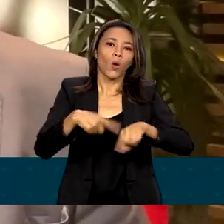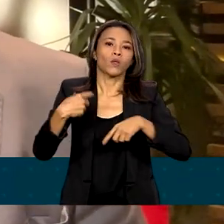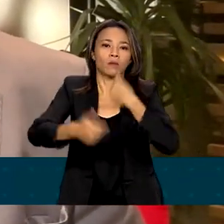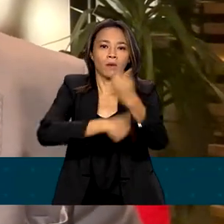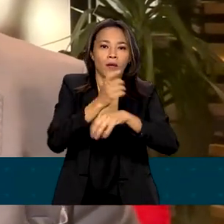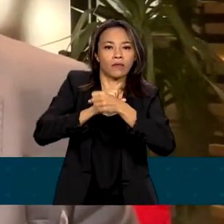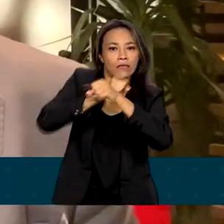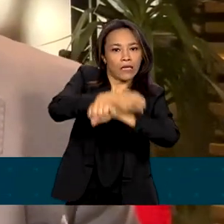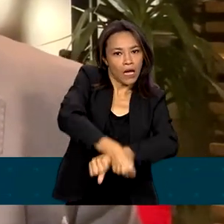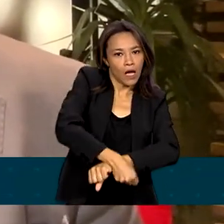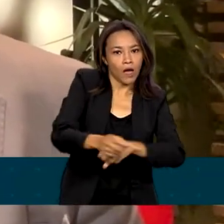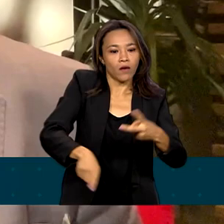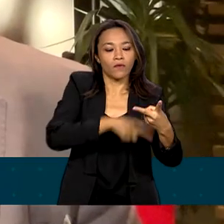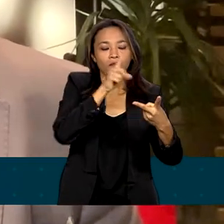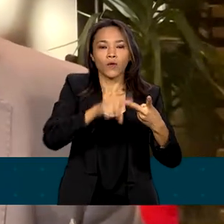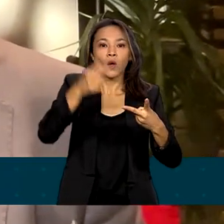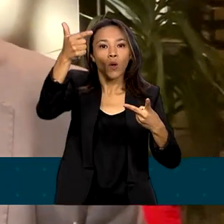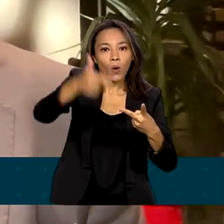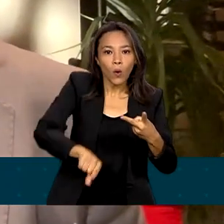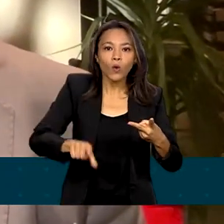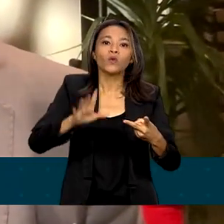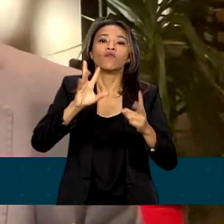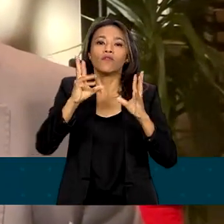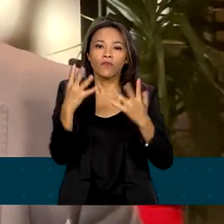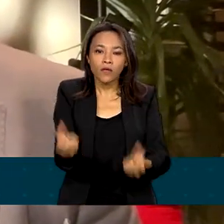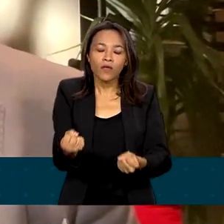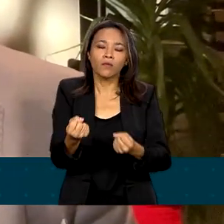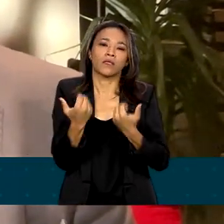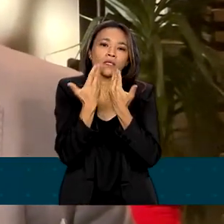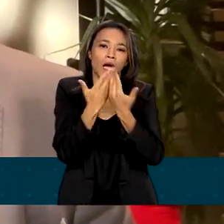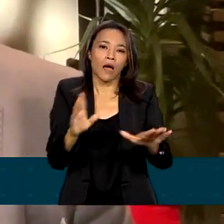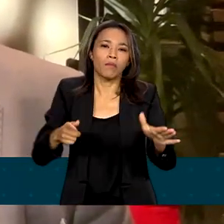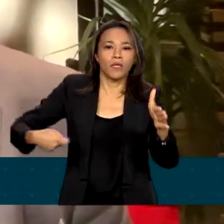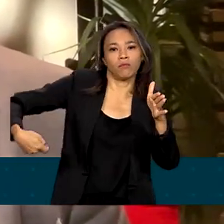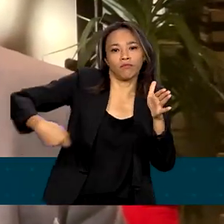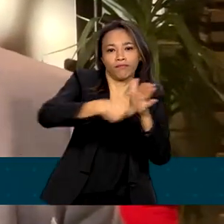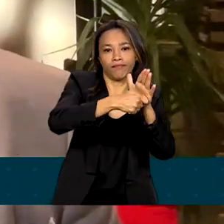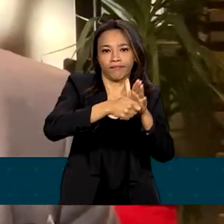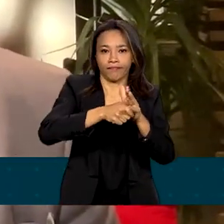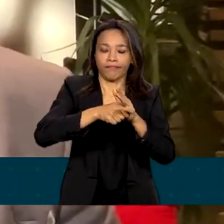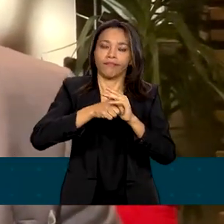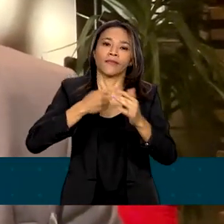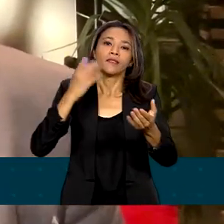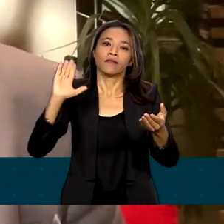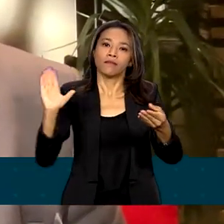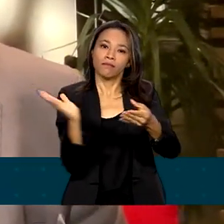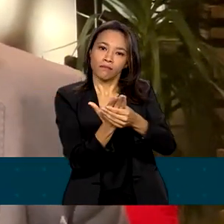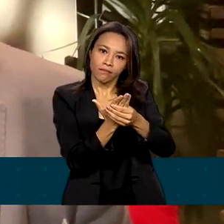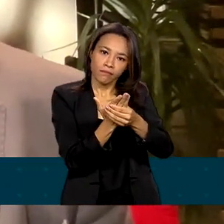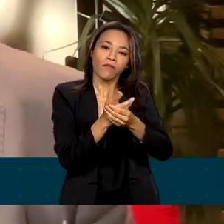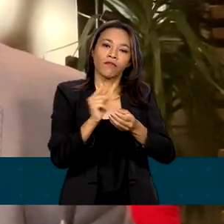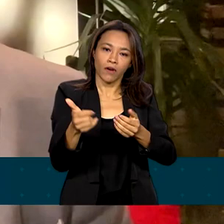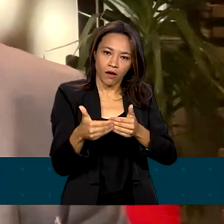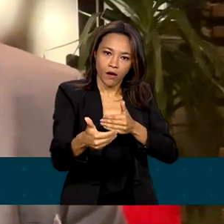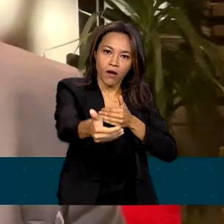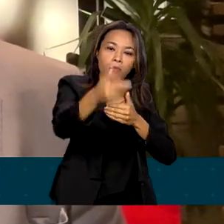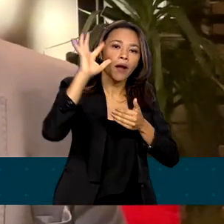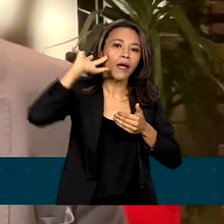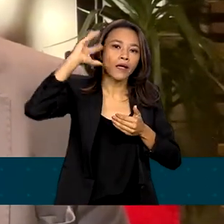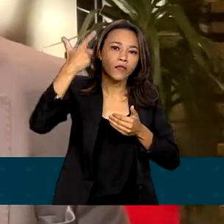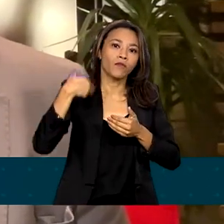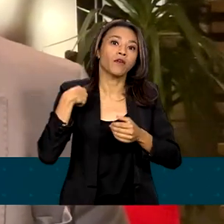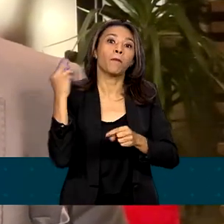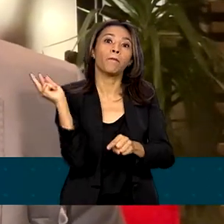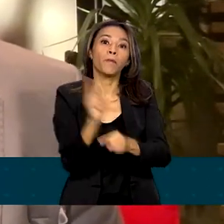a instauração de procedimento administrativo a fim de que nós possamos tomar as providências necessárias para